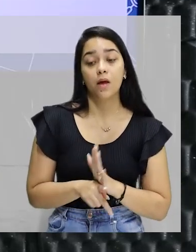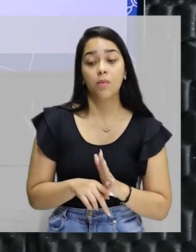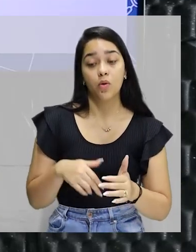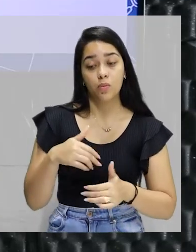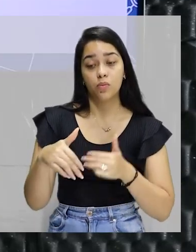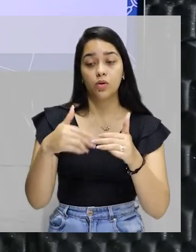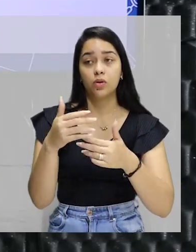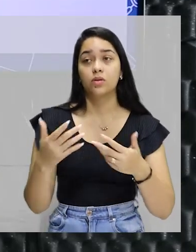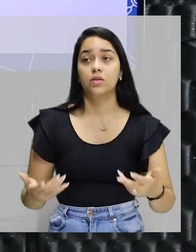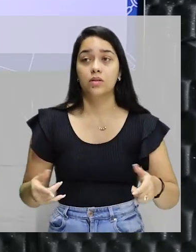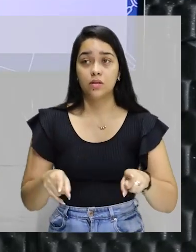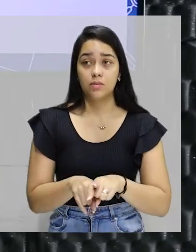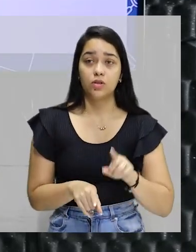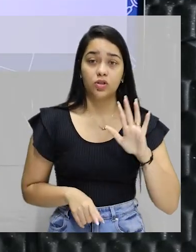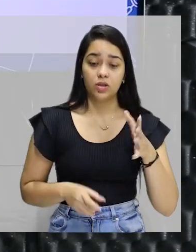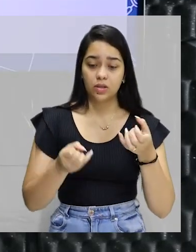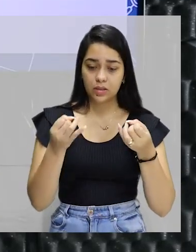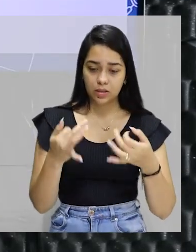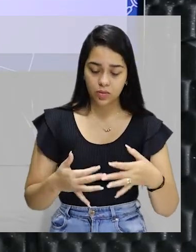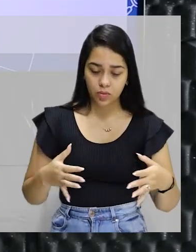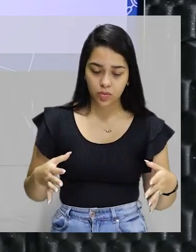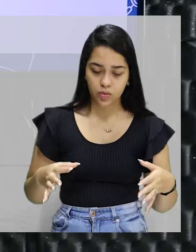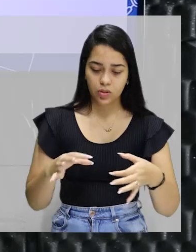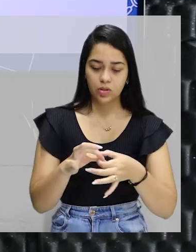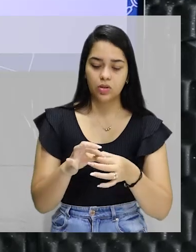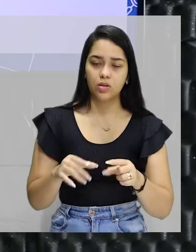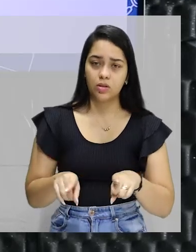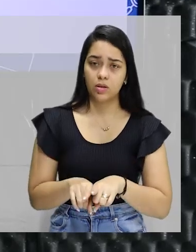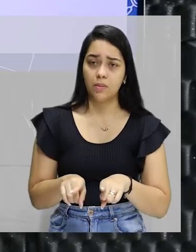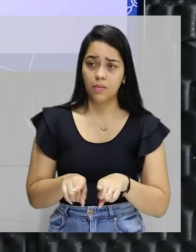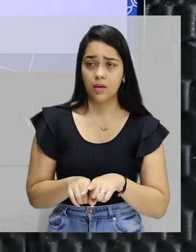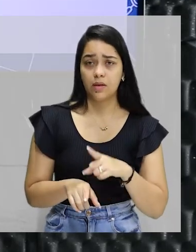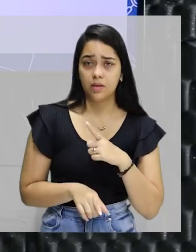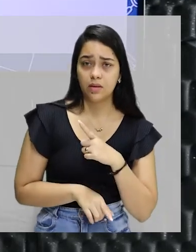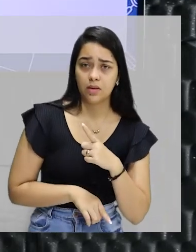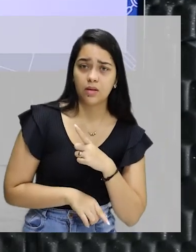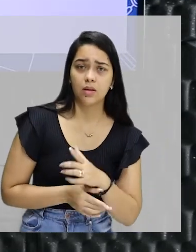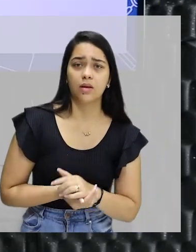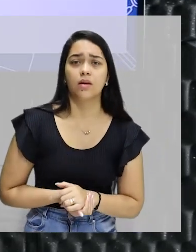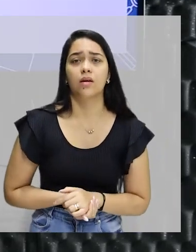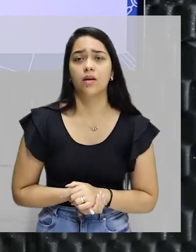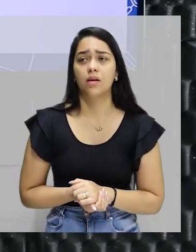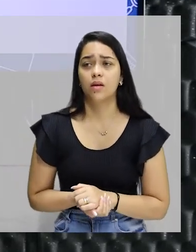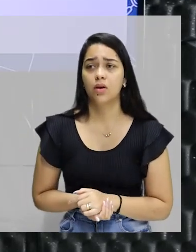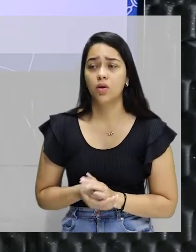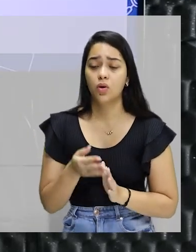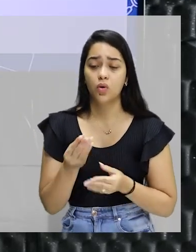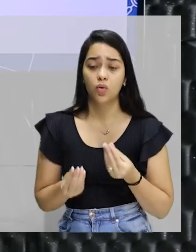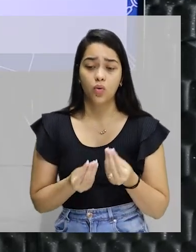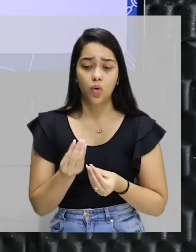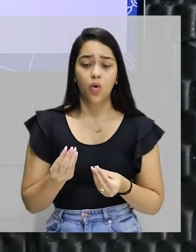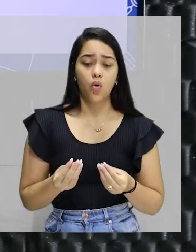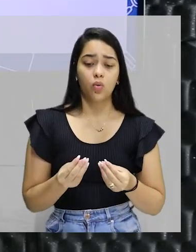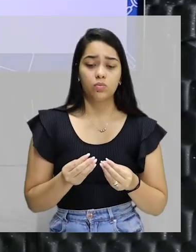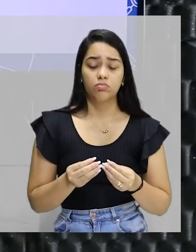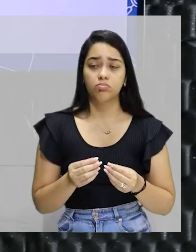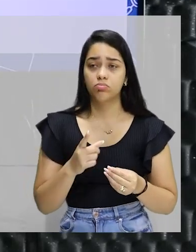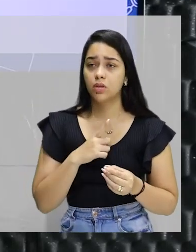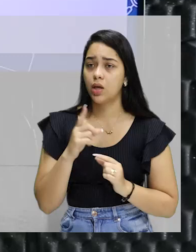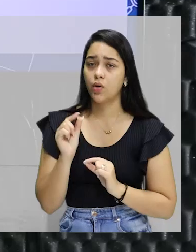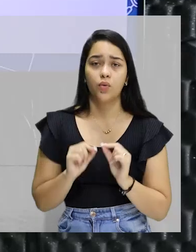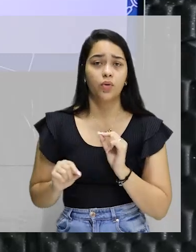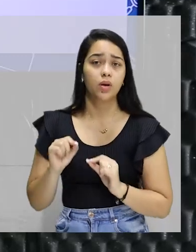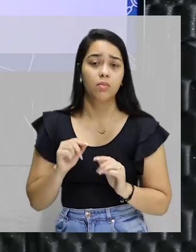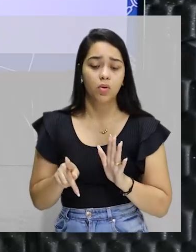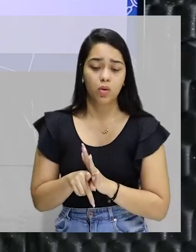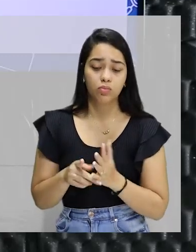processo, né, já explicamos, que vai unir átomos leves, átomos estáveis. Como eles são estáveis, eles têm a tendência mesmo